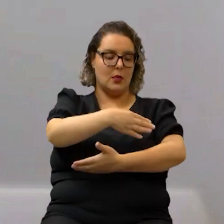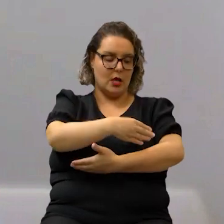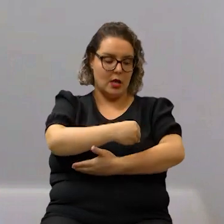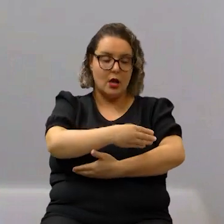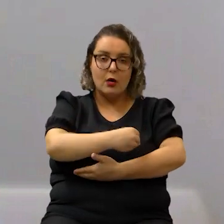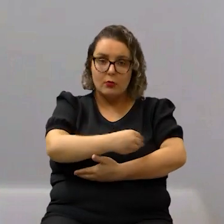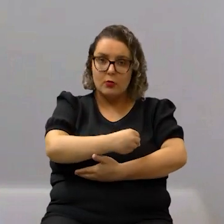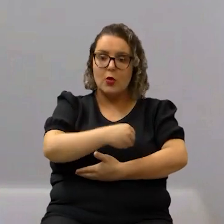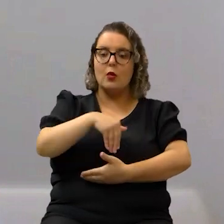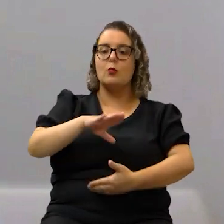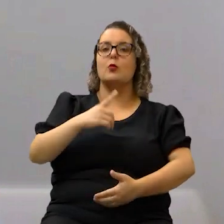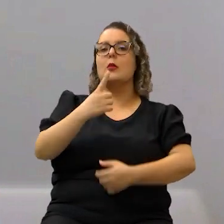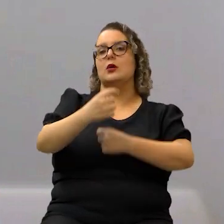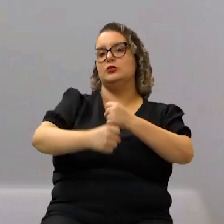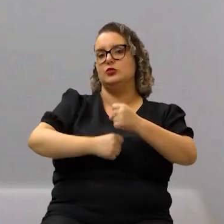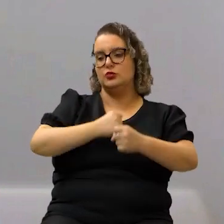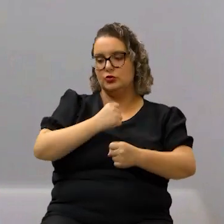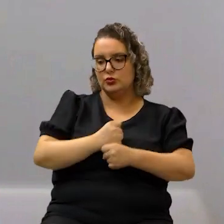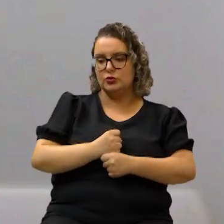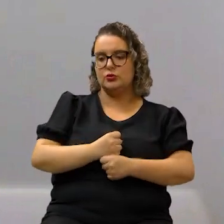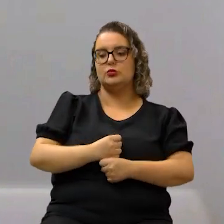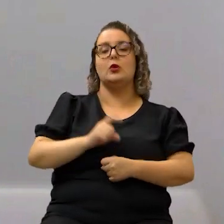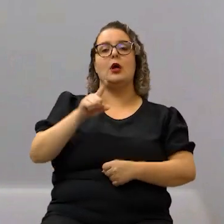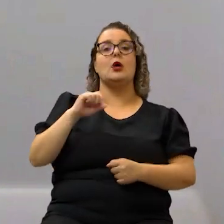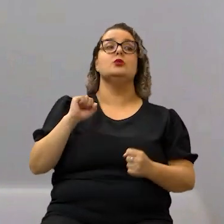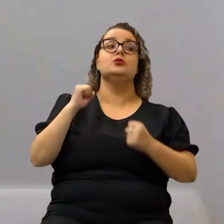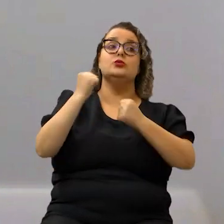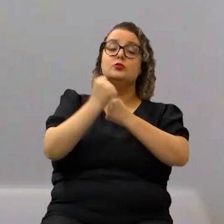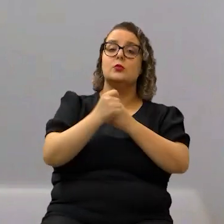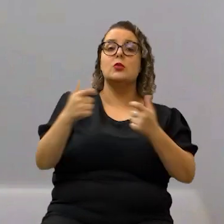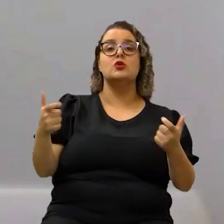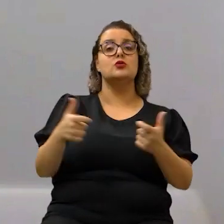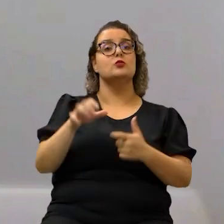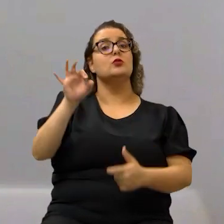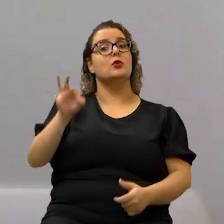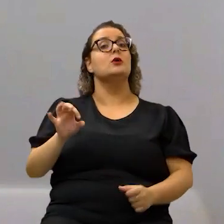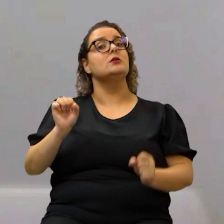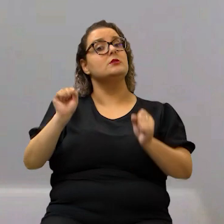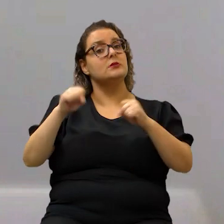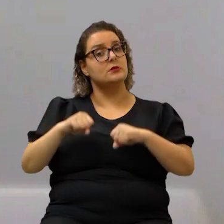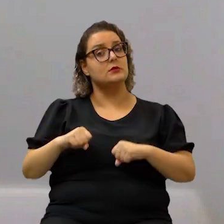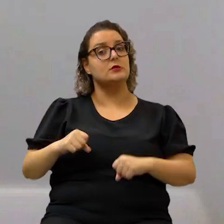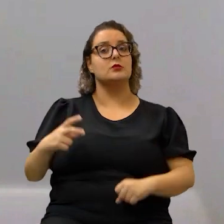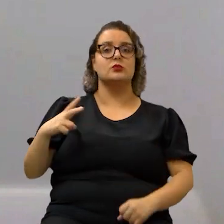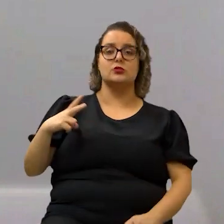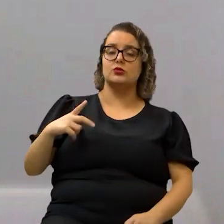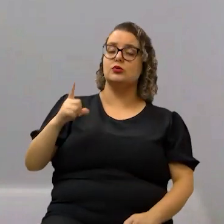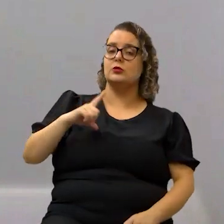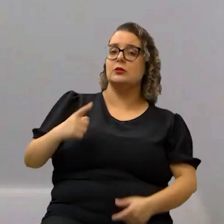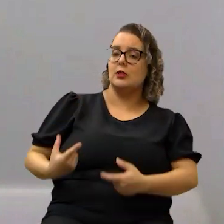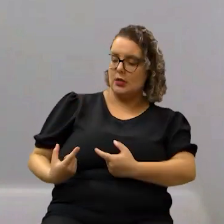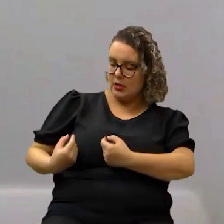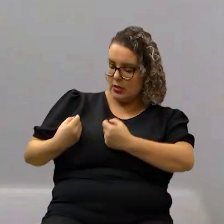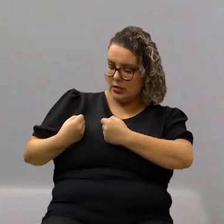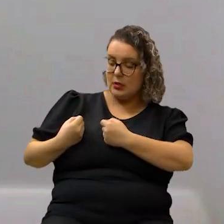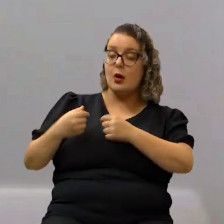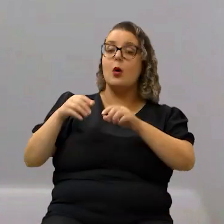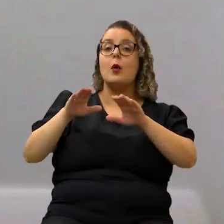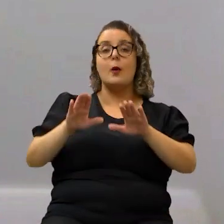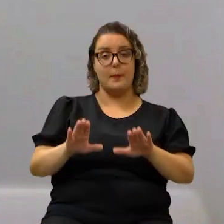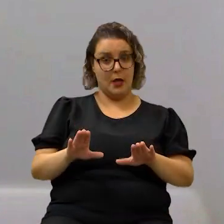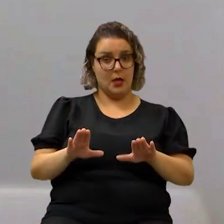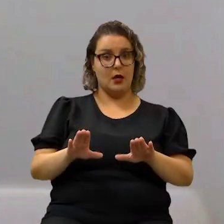para amamentar por mais de 1 ano, isso é um fator de proteção, diminui a chance individual delas terem câncer de